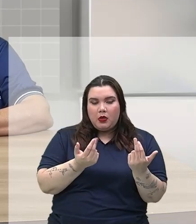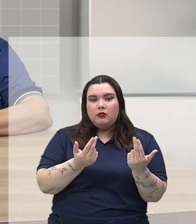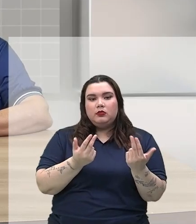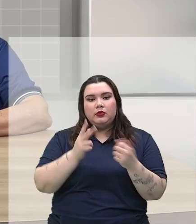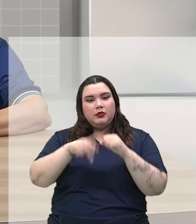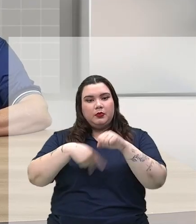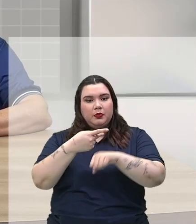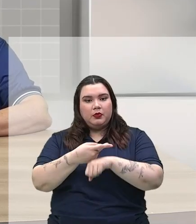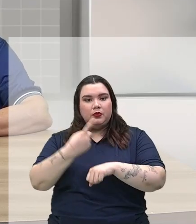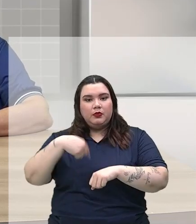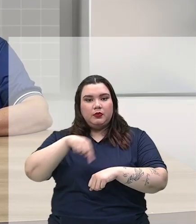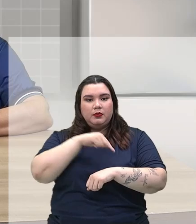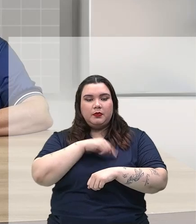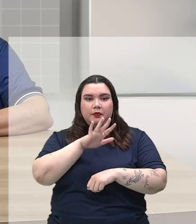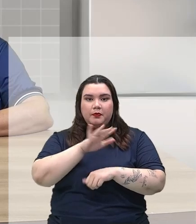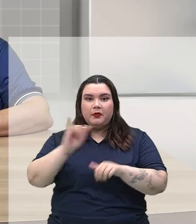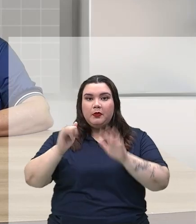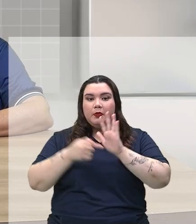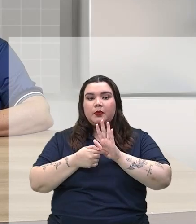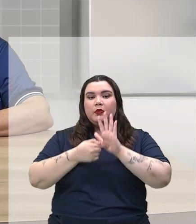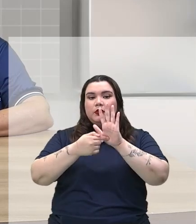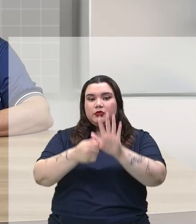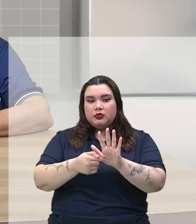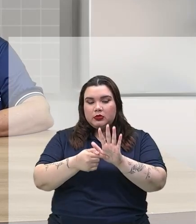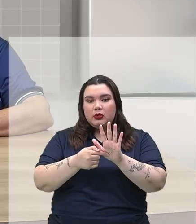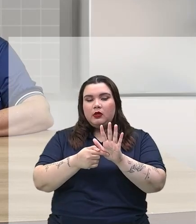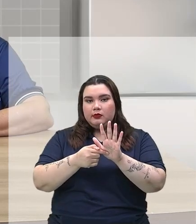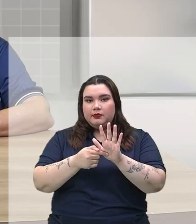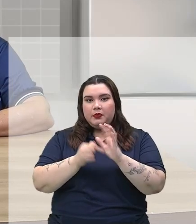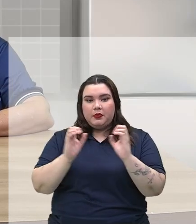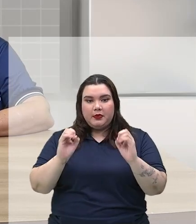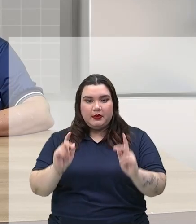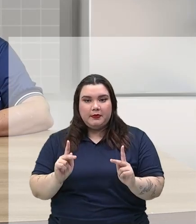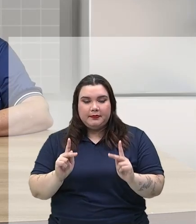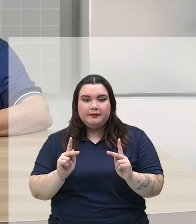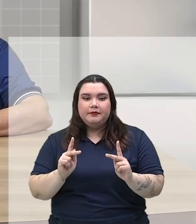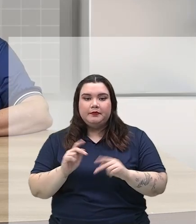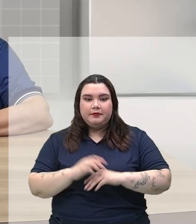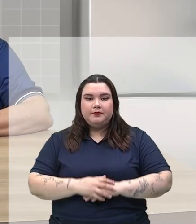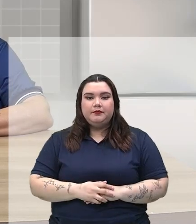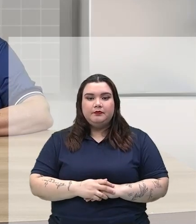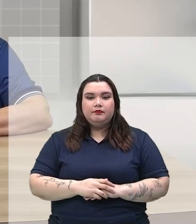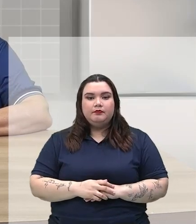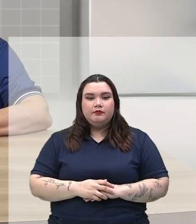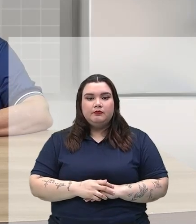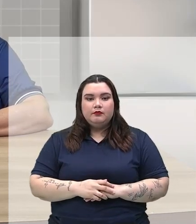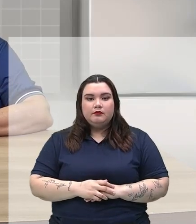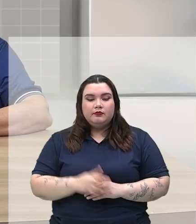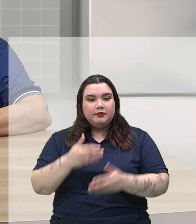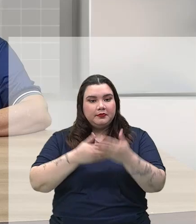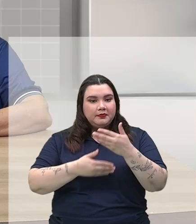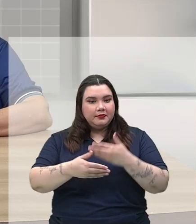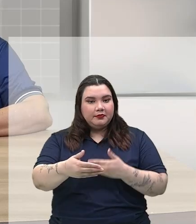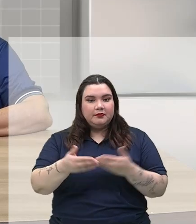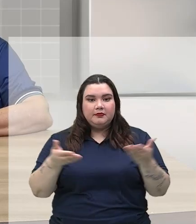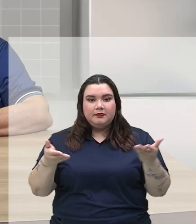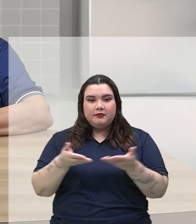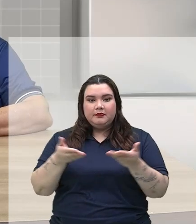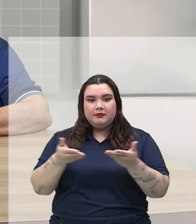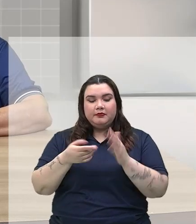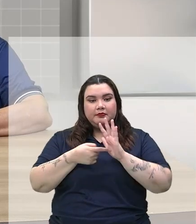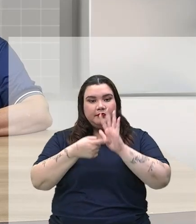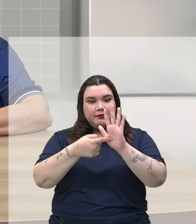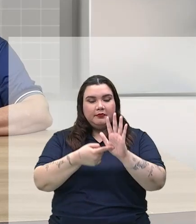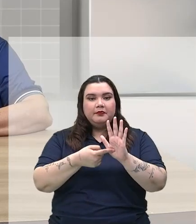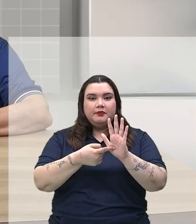pouco nós vamos estar visualizando essa ficha, certo? Vamos lá, vamos ver a nossa ficha,